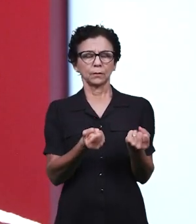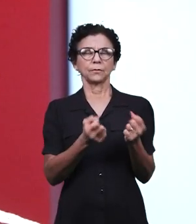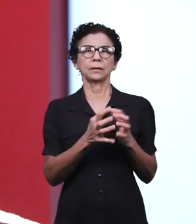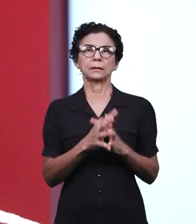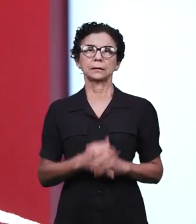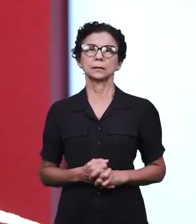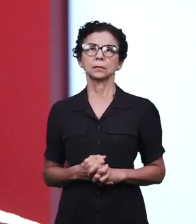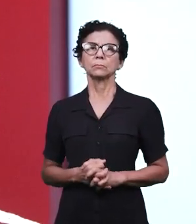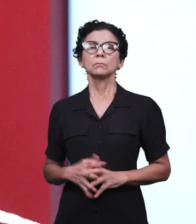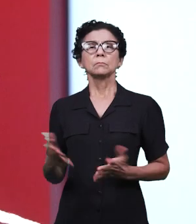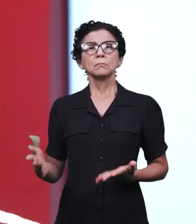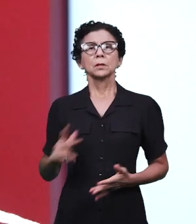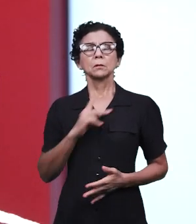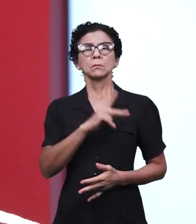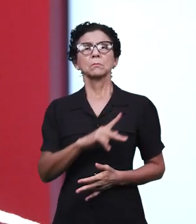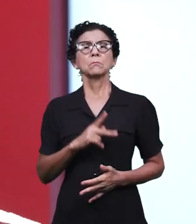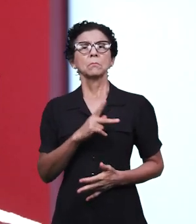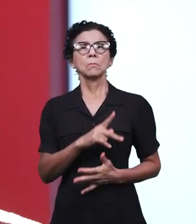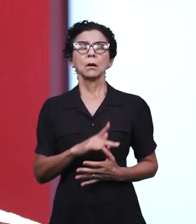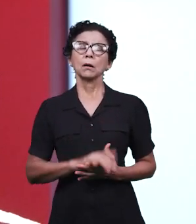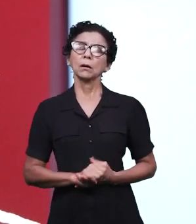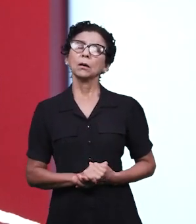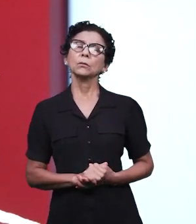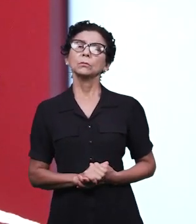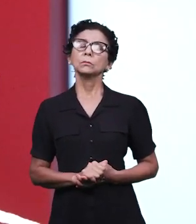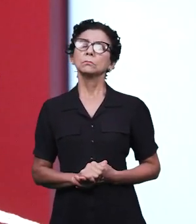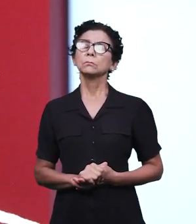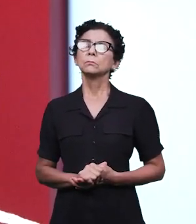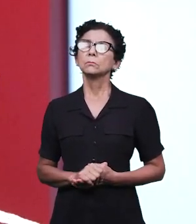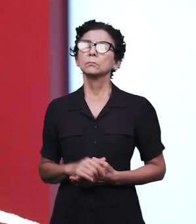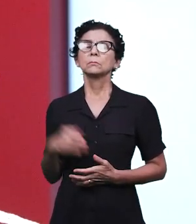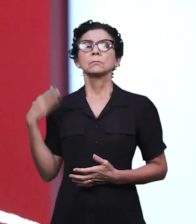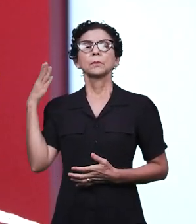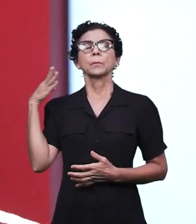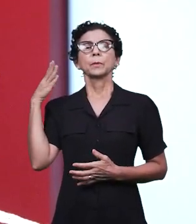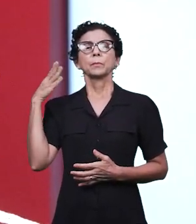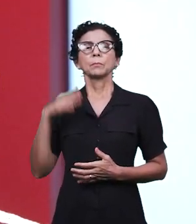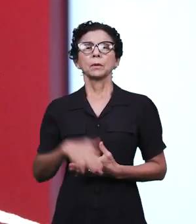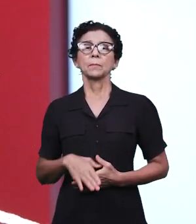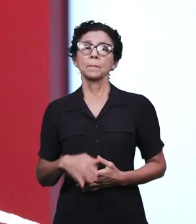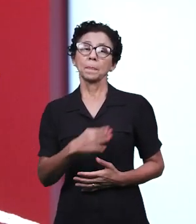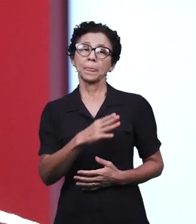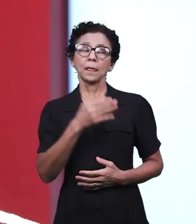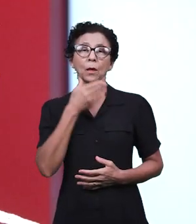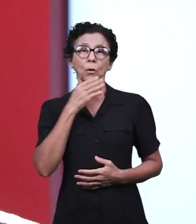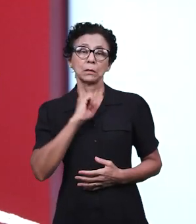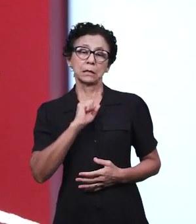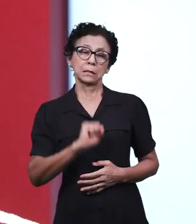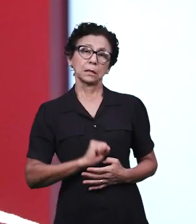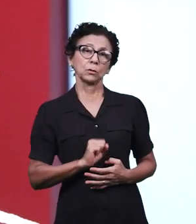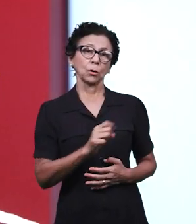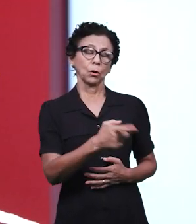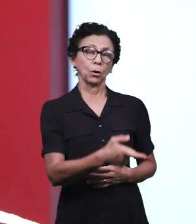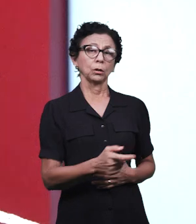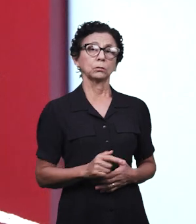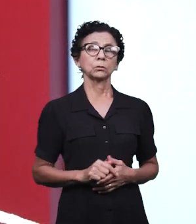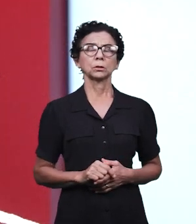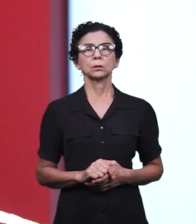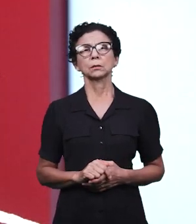sacerdotes e nem pelo Sinédrio, que era o concílio, a assembleia dos